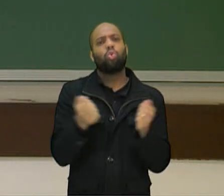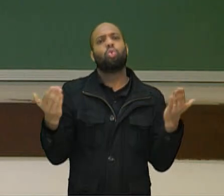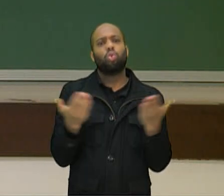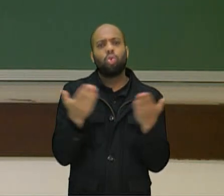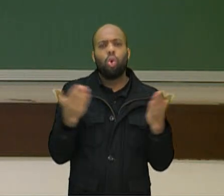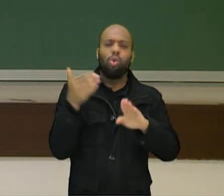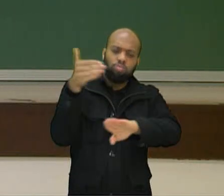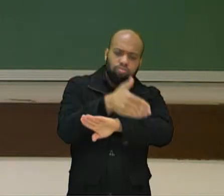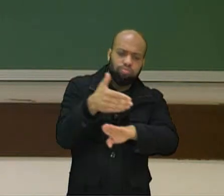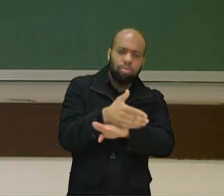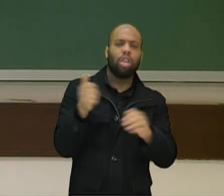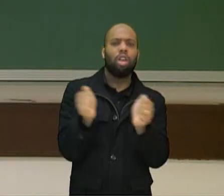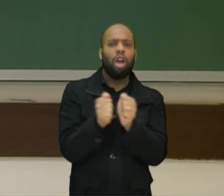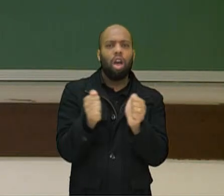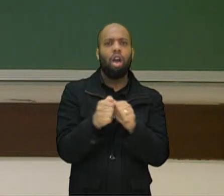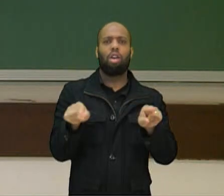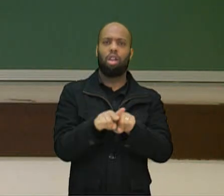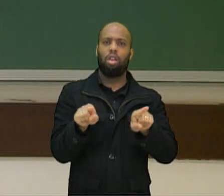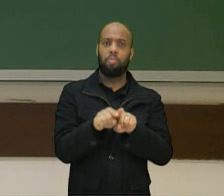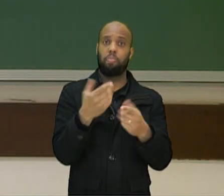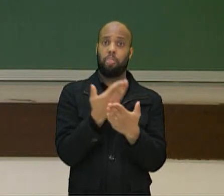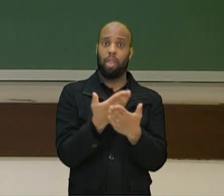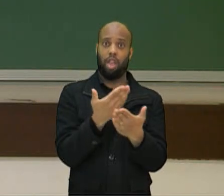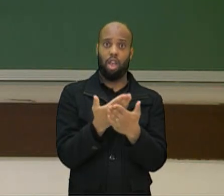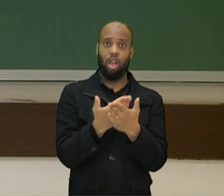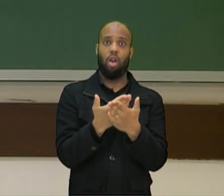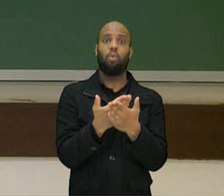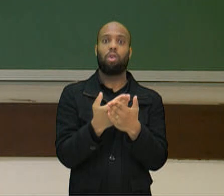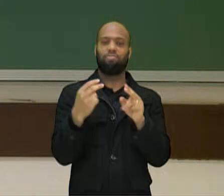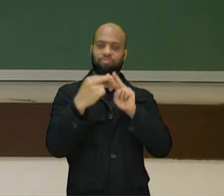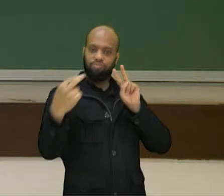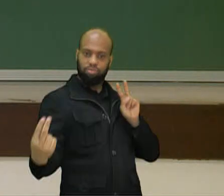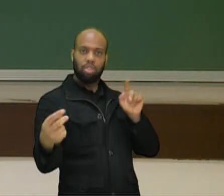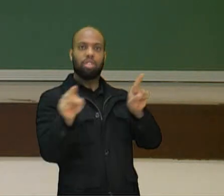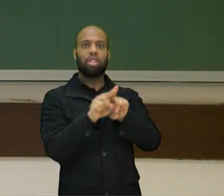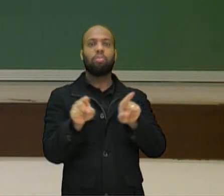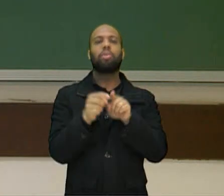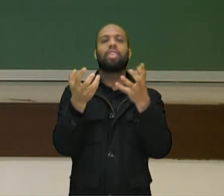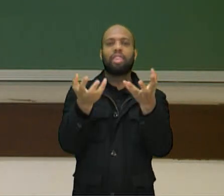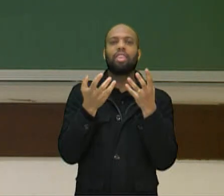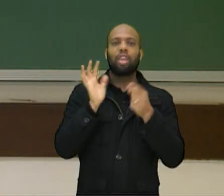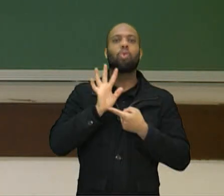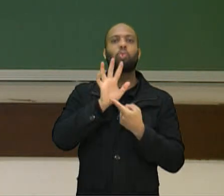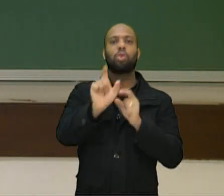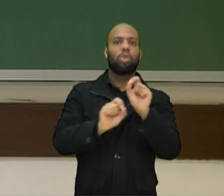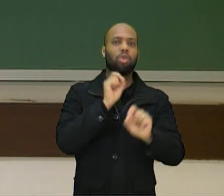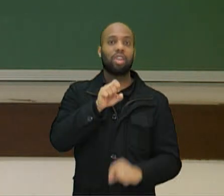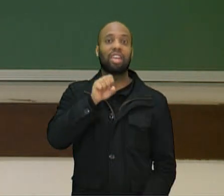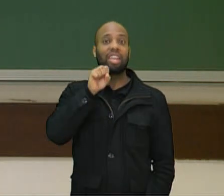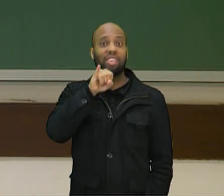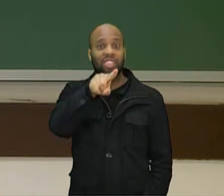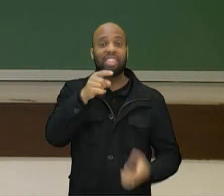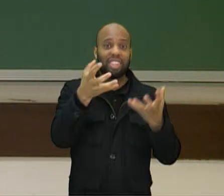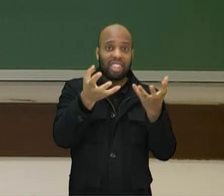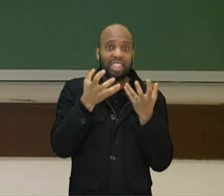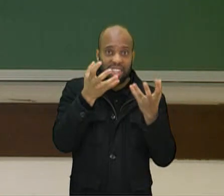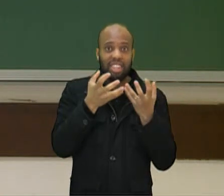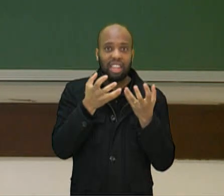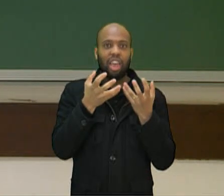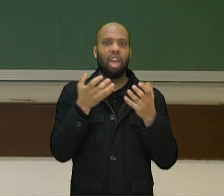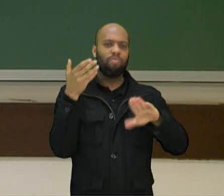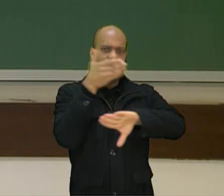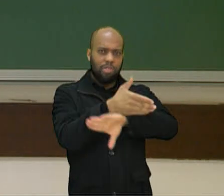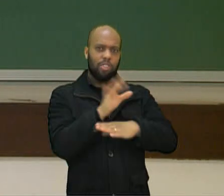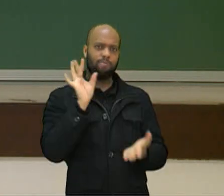realizando e participando desse processo das aulas remotas, e também quero destacar que, caso você queira acessar o